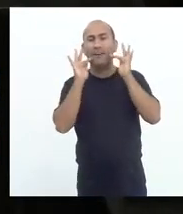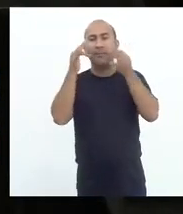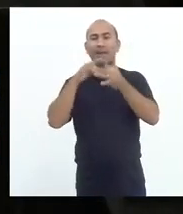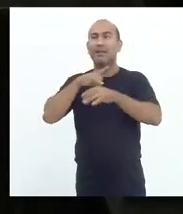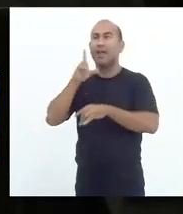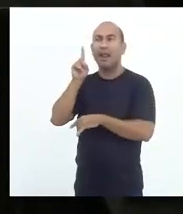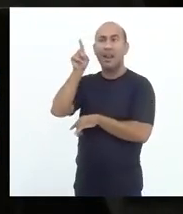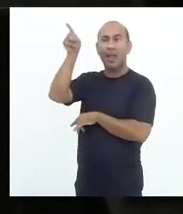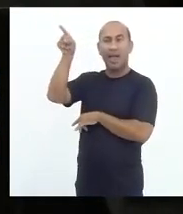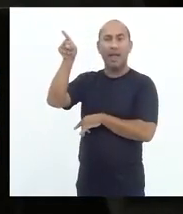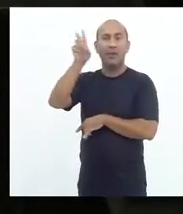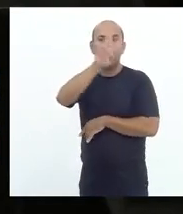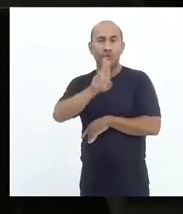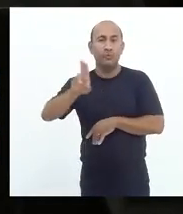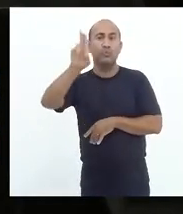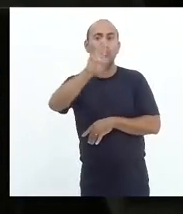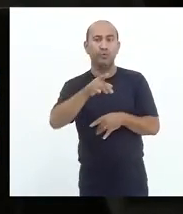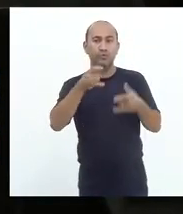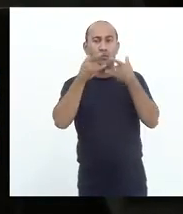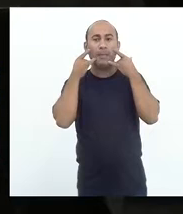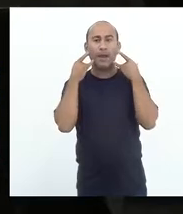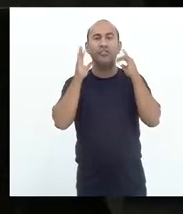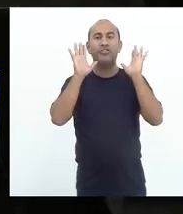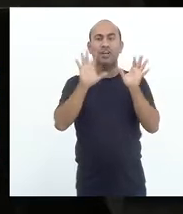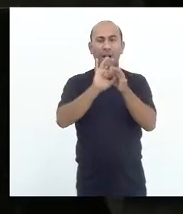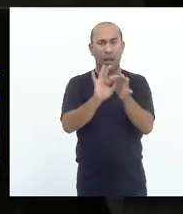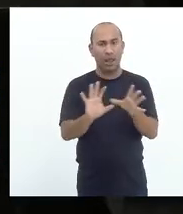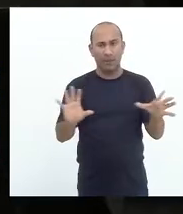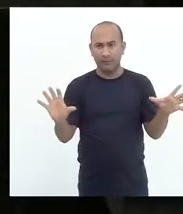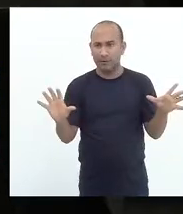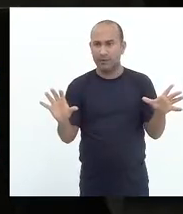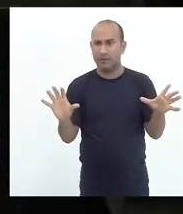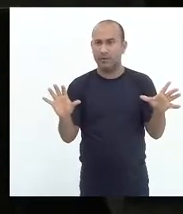de fato o uso de máscaras lá já começou a ser flexibilizado